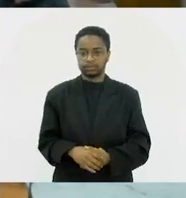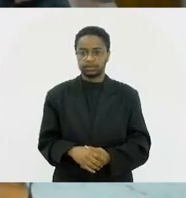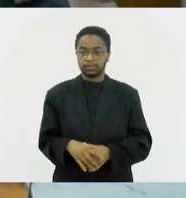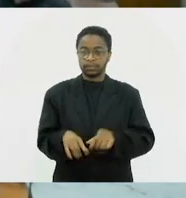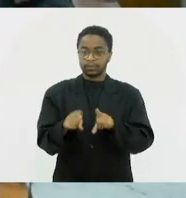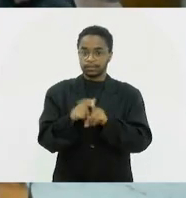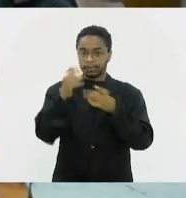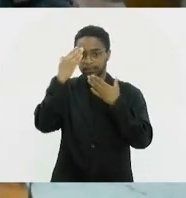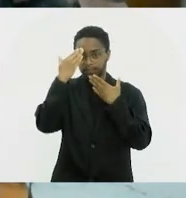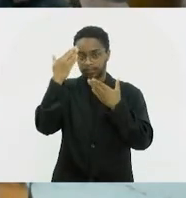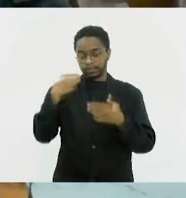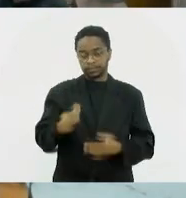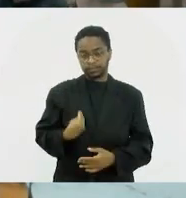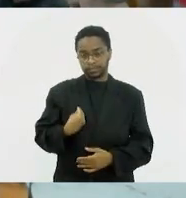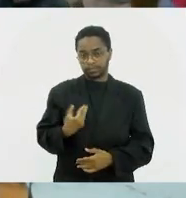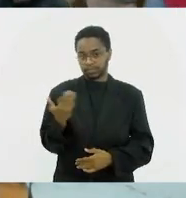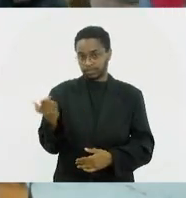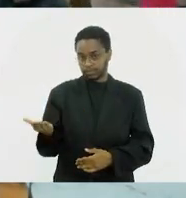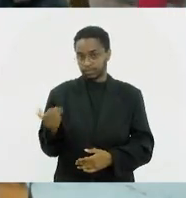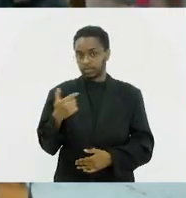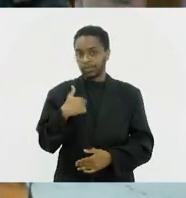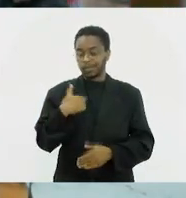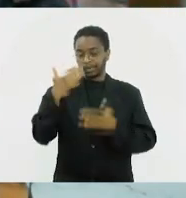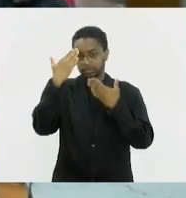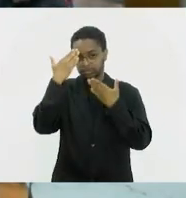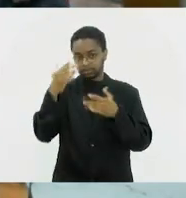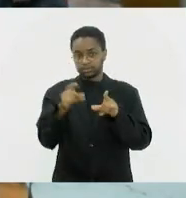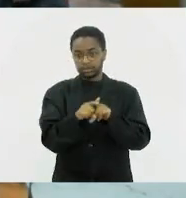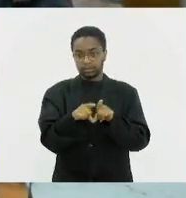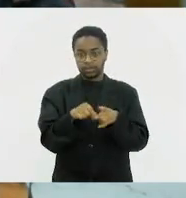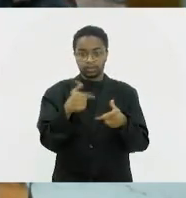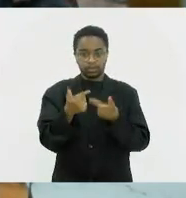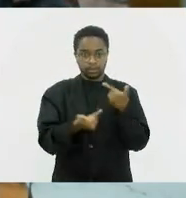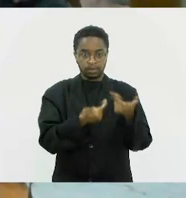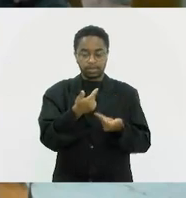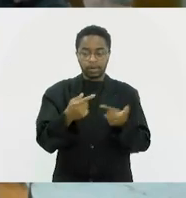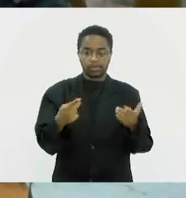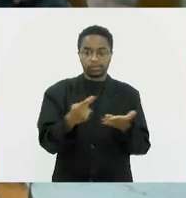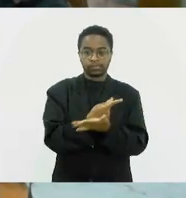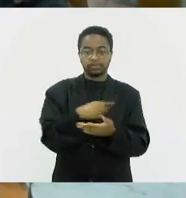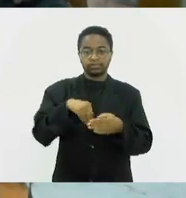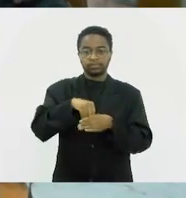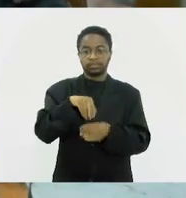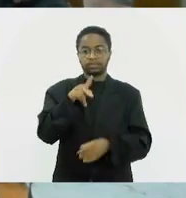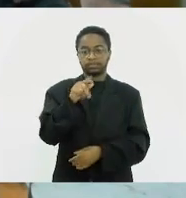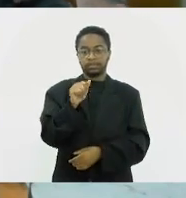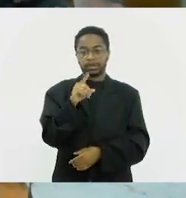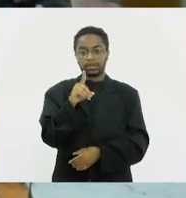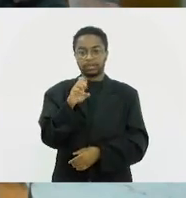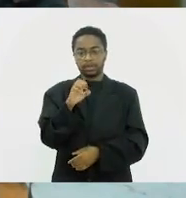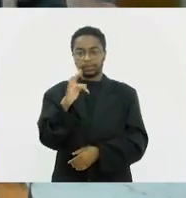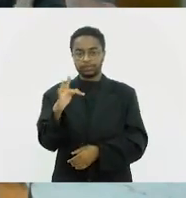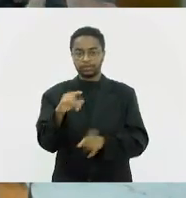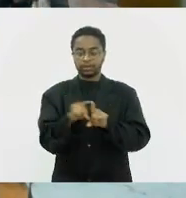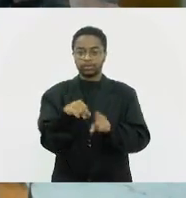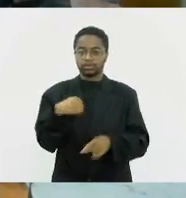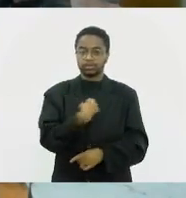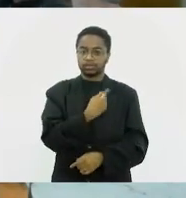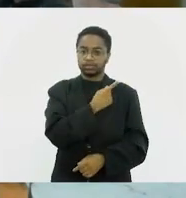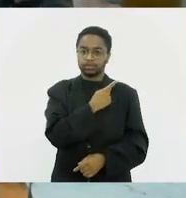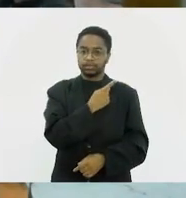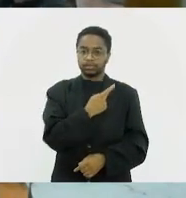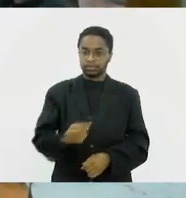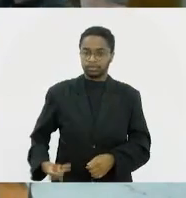Agradecendo a presença do João Eudes, eu agradeço o trabalho que é feito na PADEF, agradeço ao nosso presidente